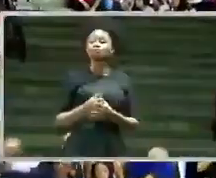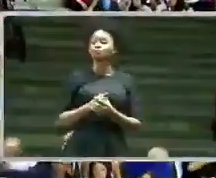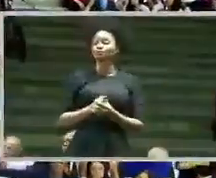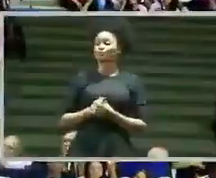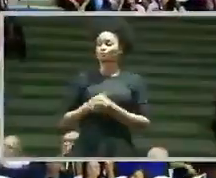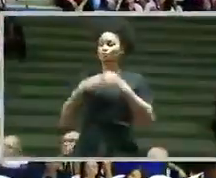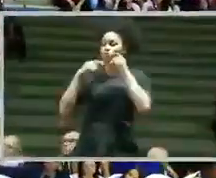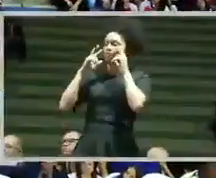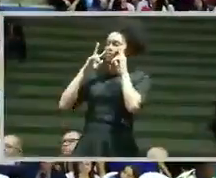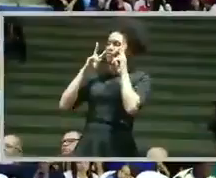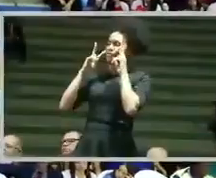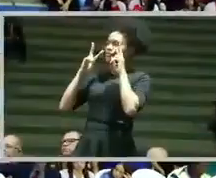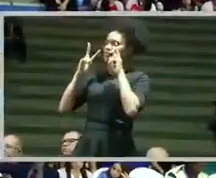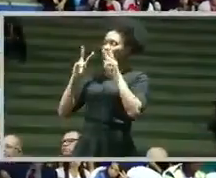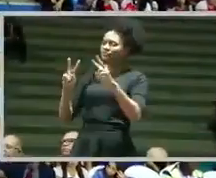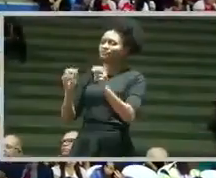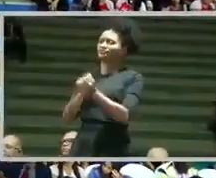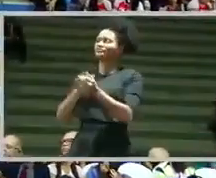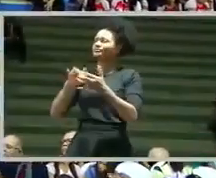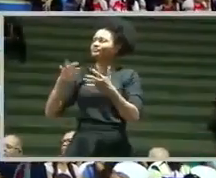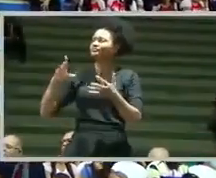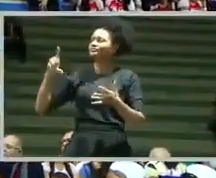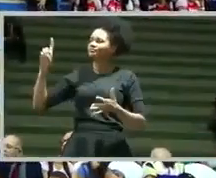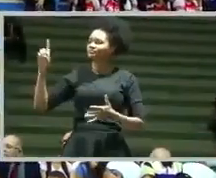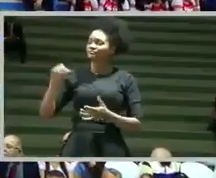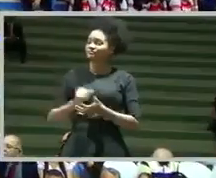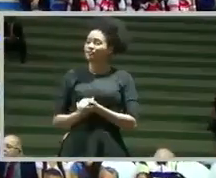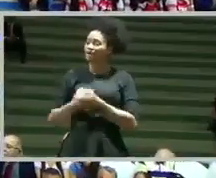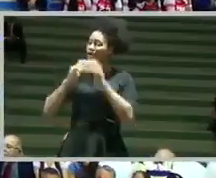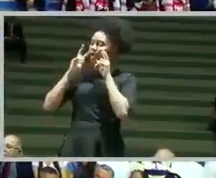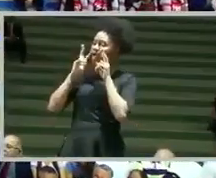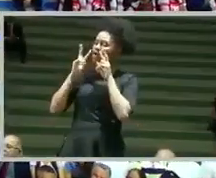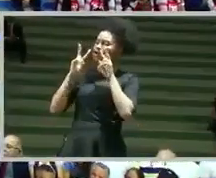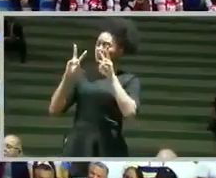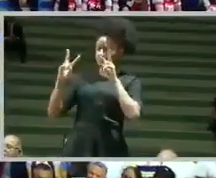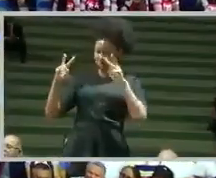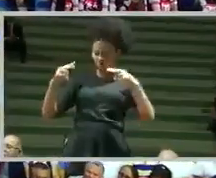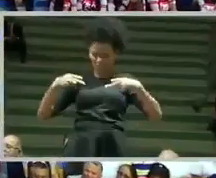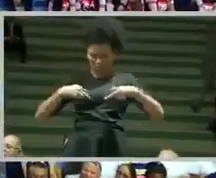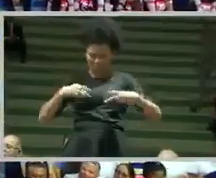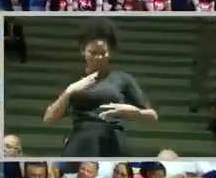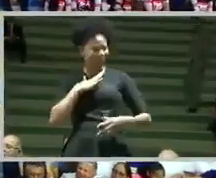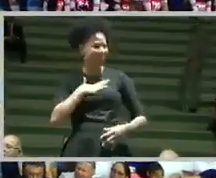eu olho para... Oh, glória. Para a minha história.